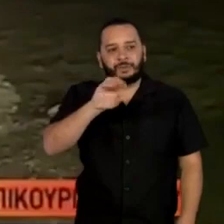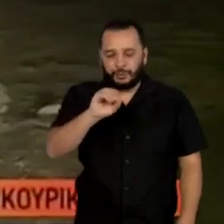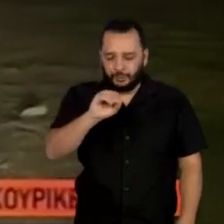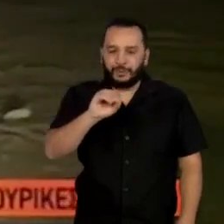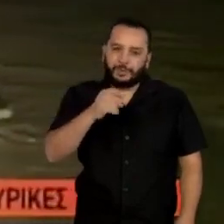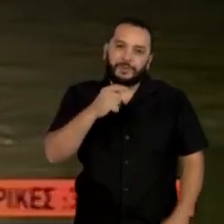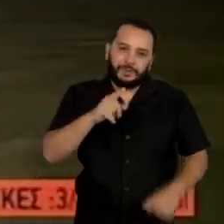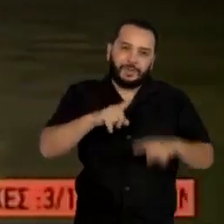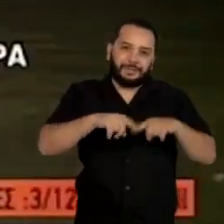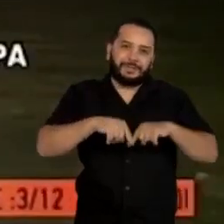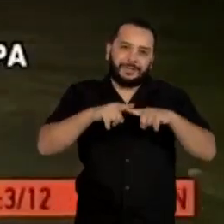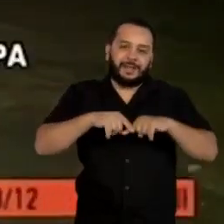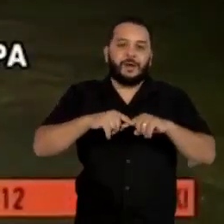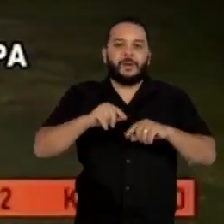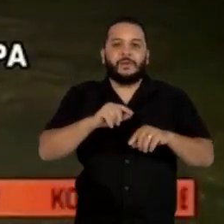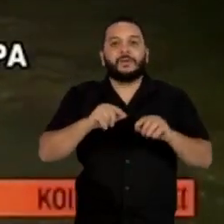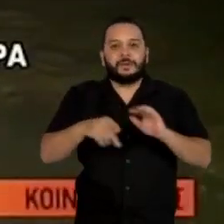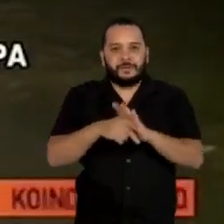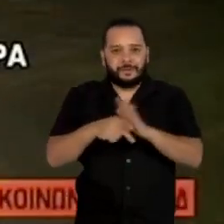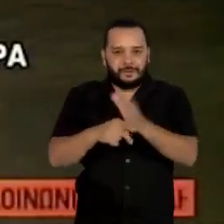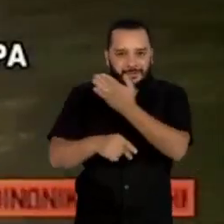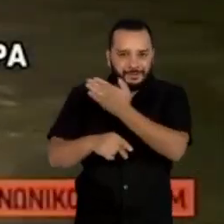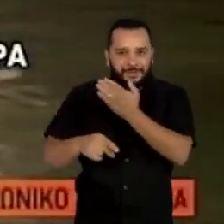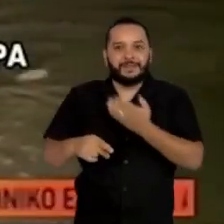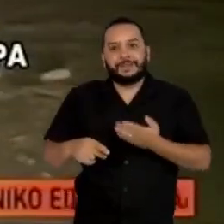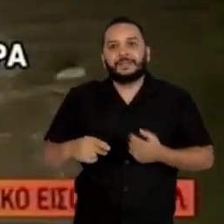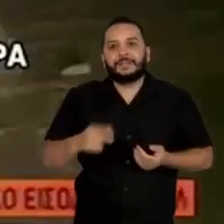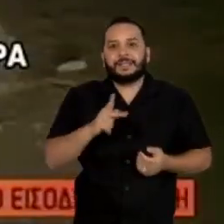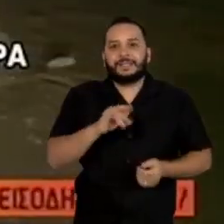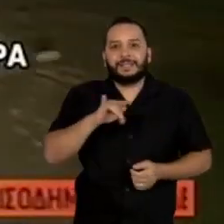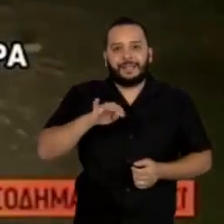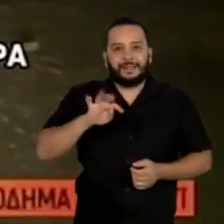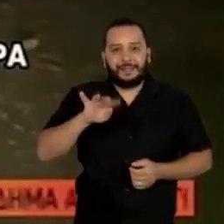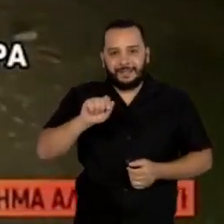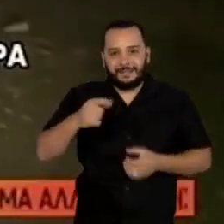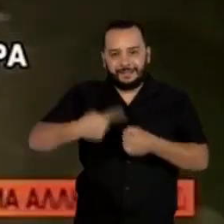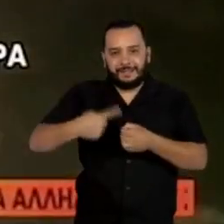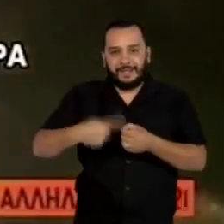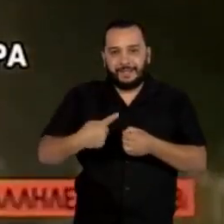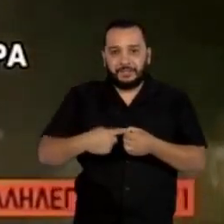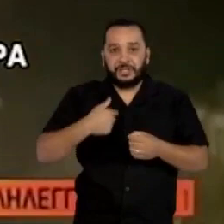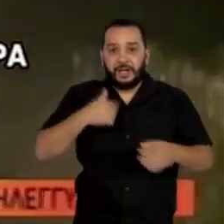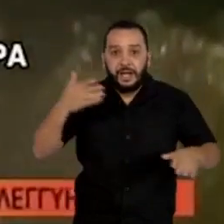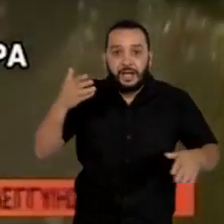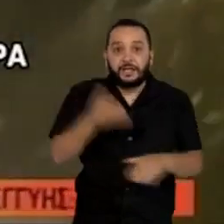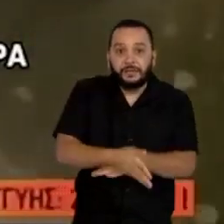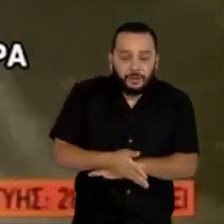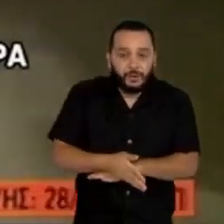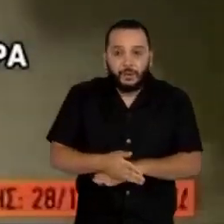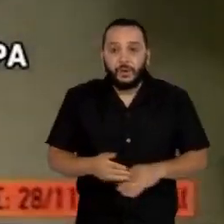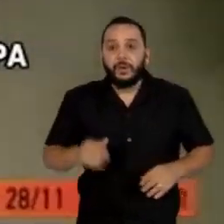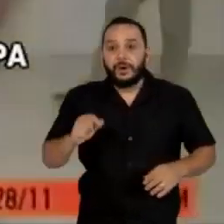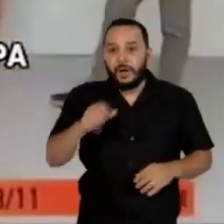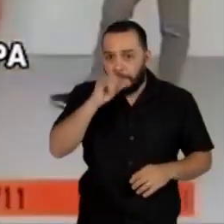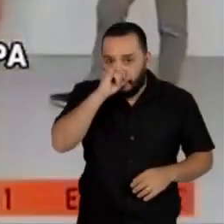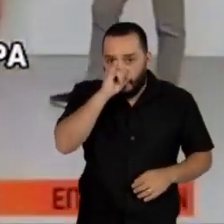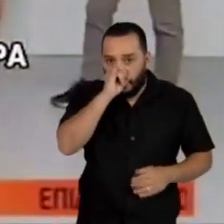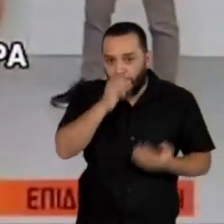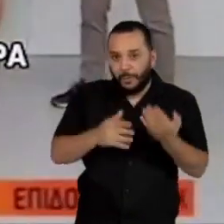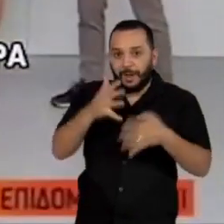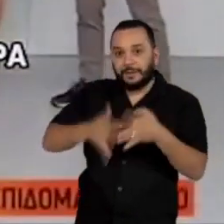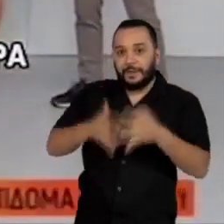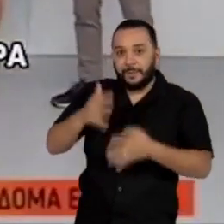canal grego Antena TV, na cidade de Kineta. Mas o repórter já entrou no ar sendo seguido por um